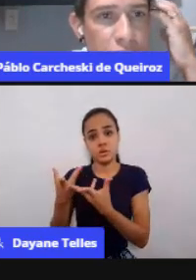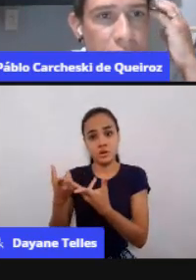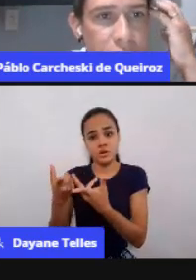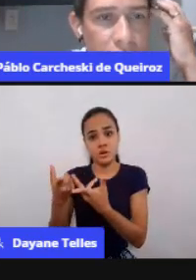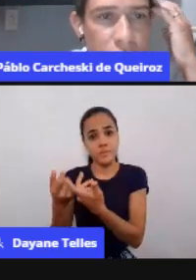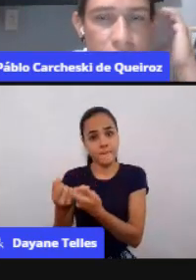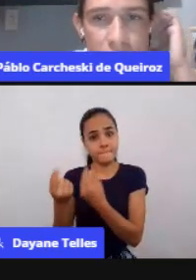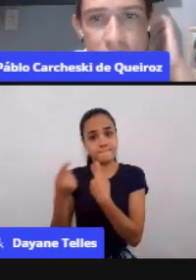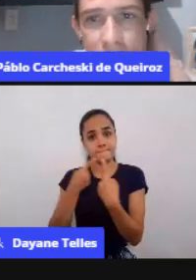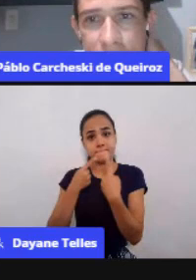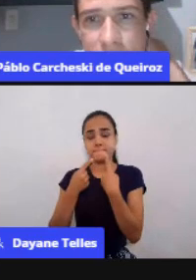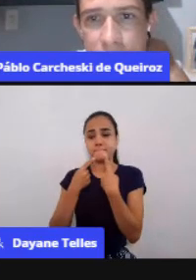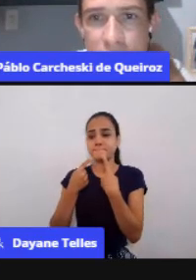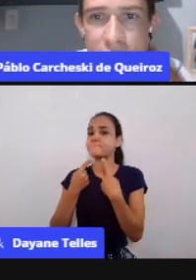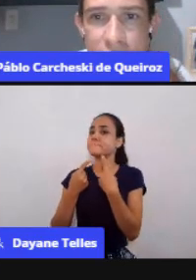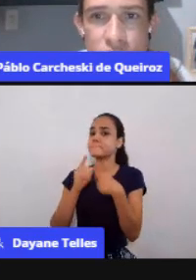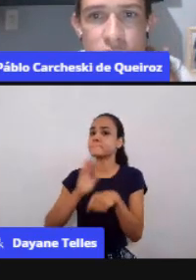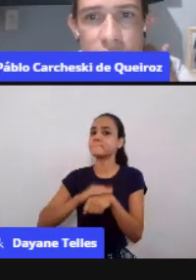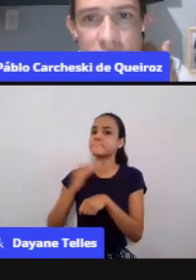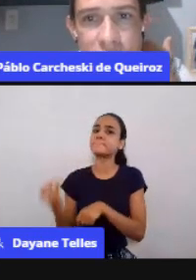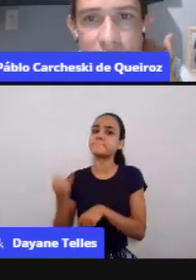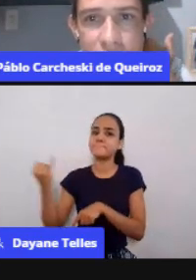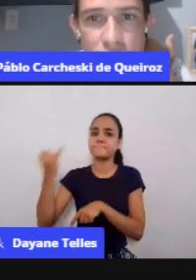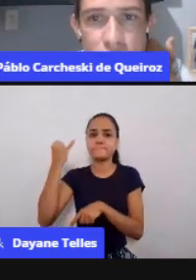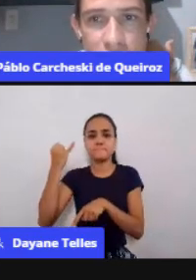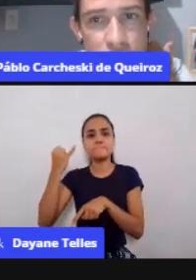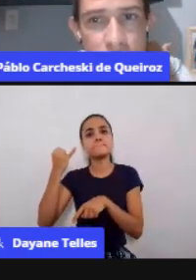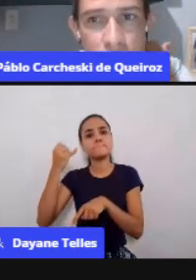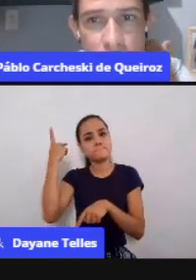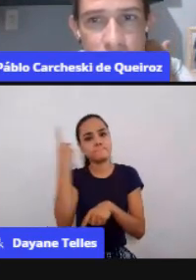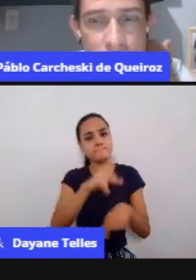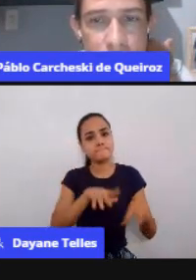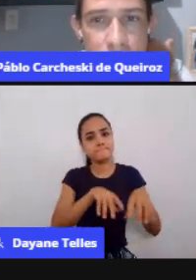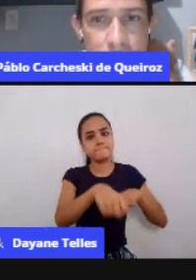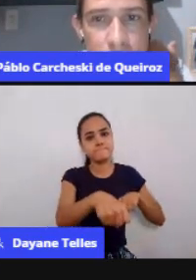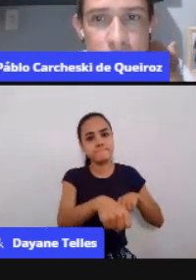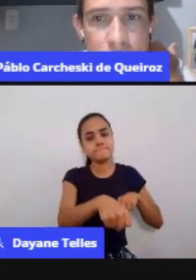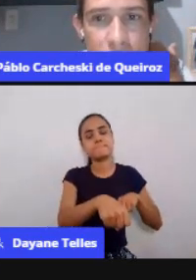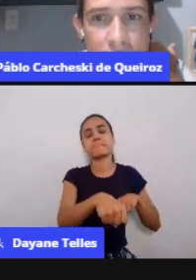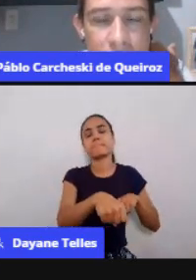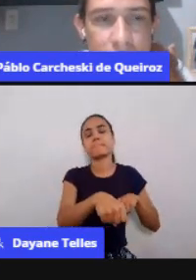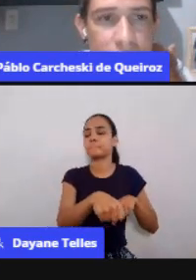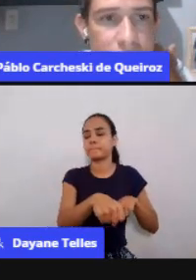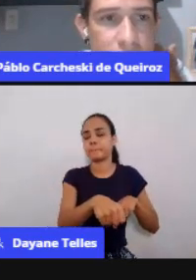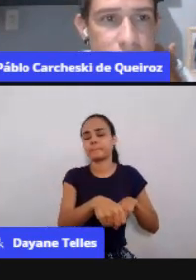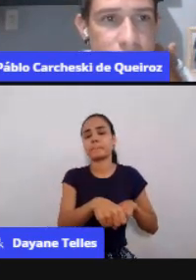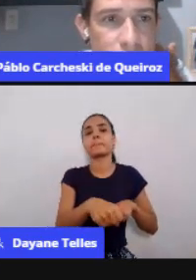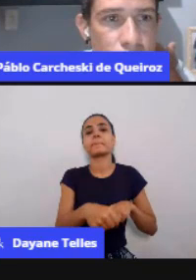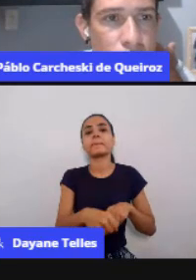trazer para a formação, é essa habilidade de 37 do 7º ano, né? Então,